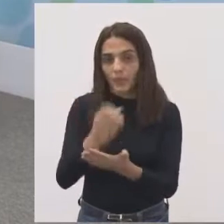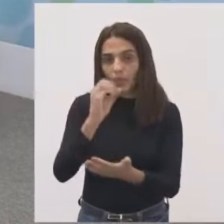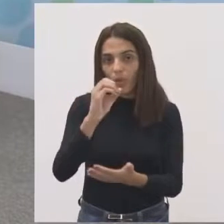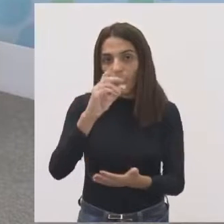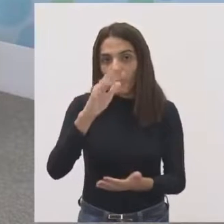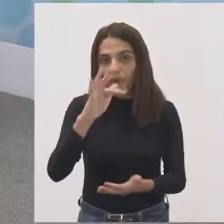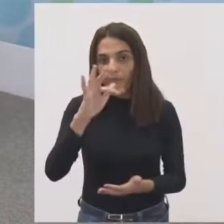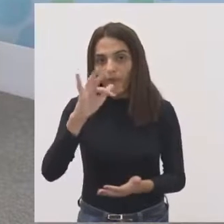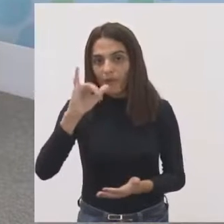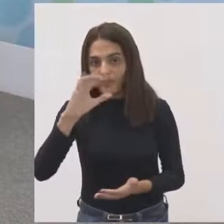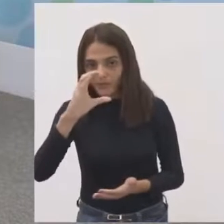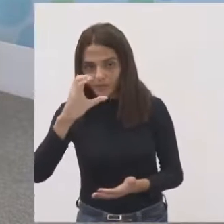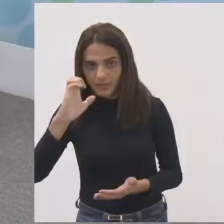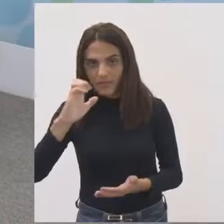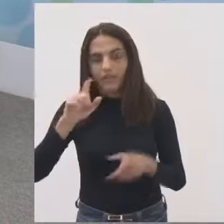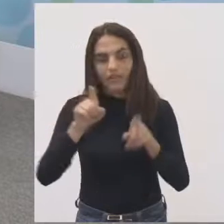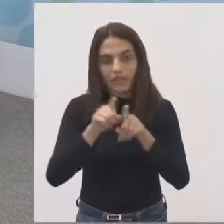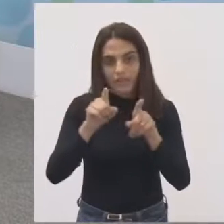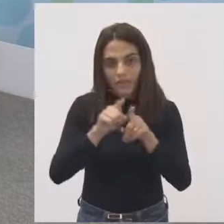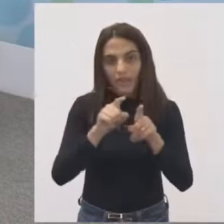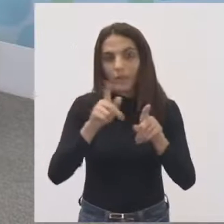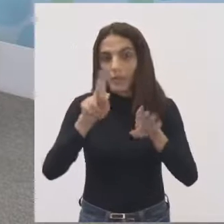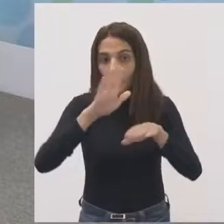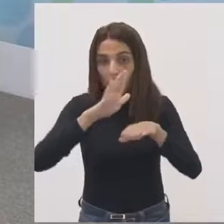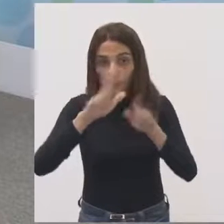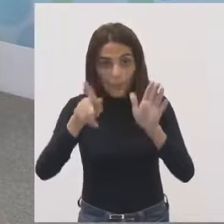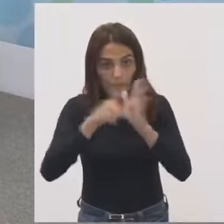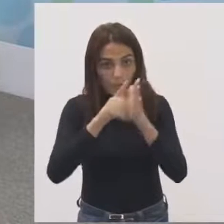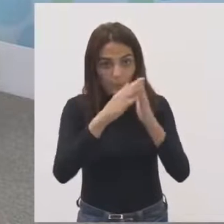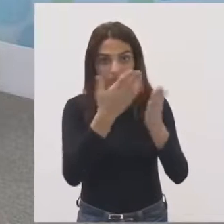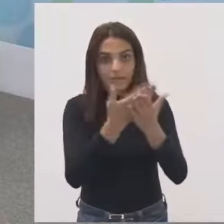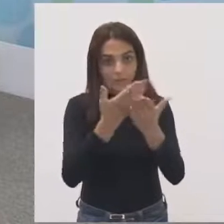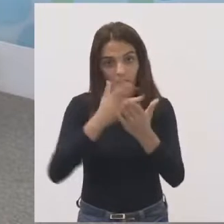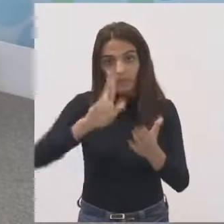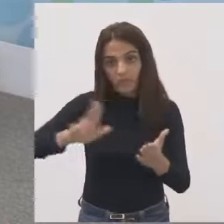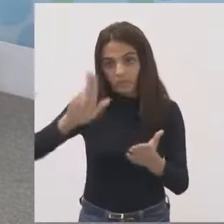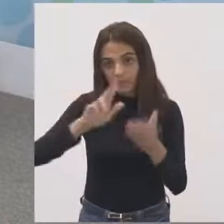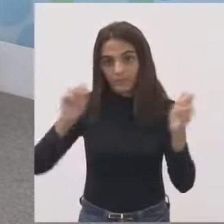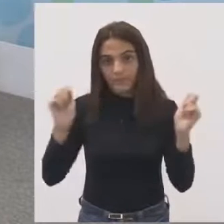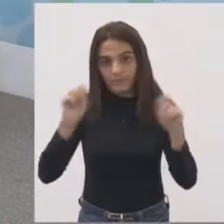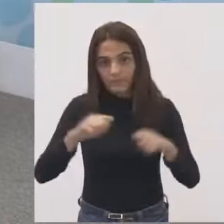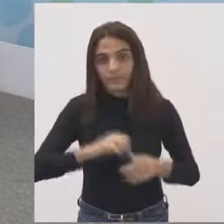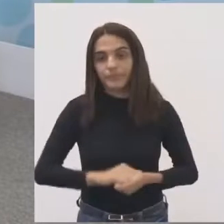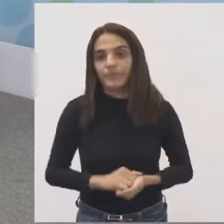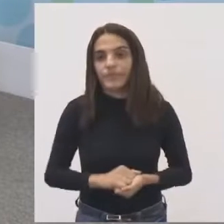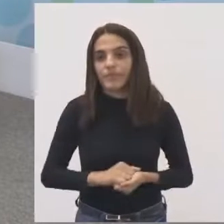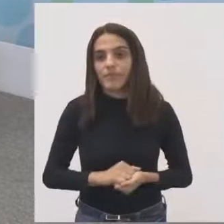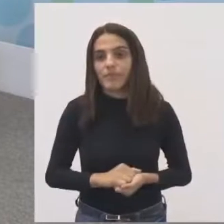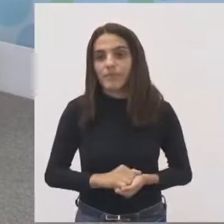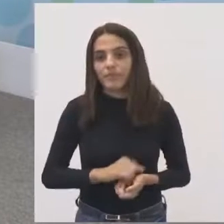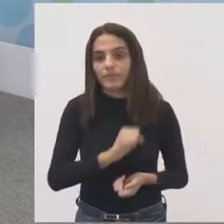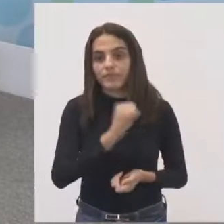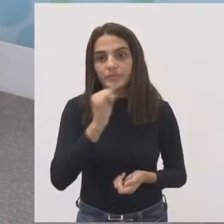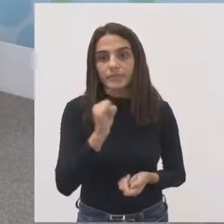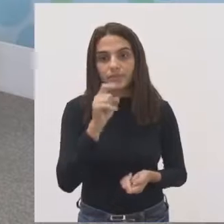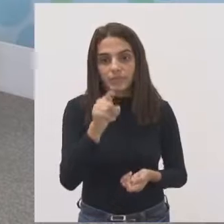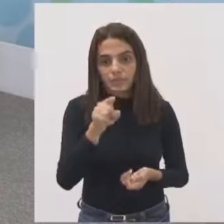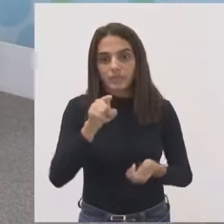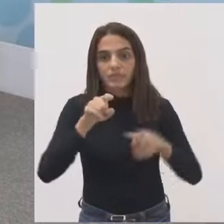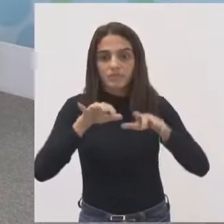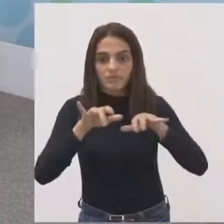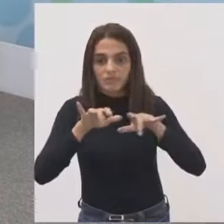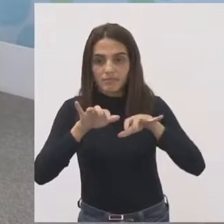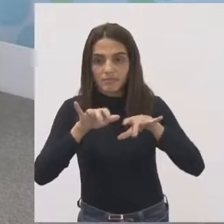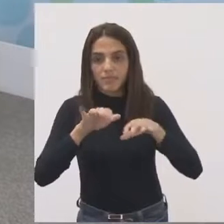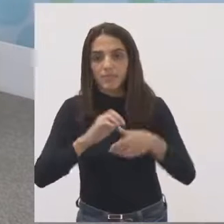sua licença. Tem a licença da escola que você pode utilizar. Perfeito, Ana. Porque se você configura o computador da sua escola com o seu e-mail, você